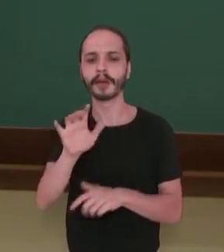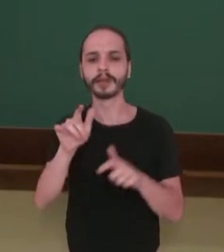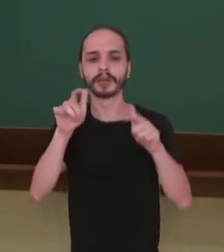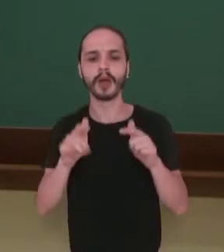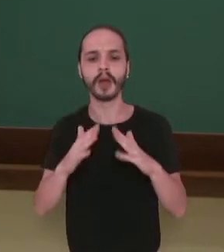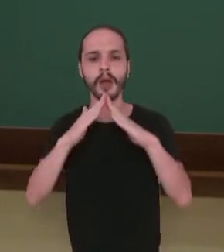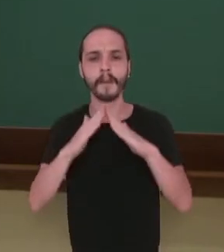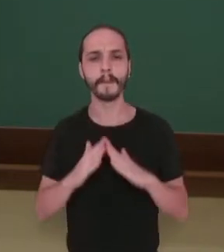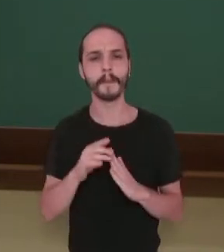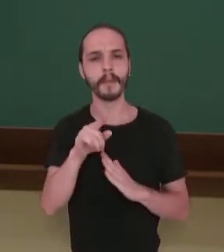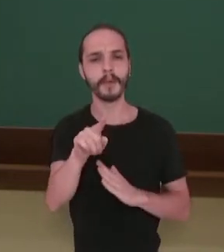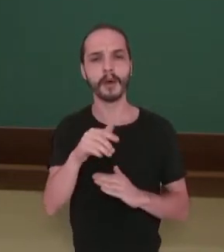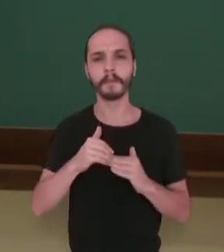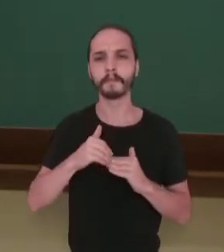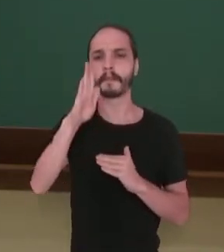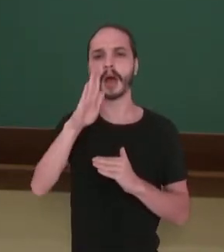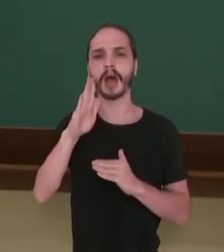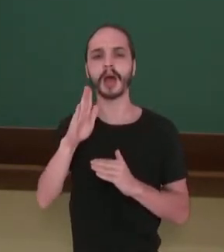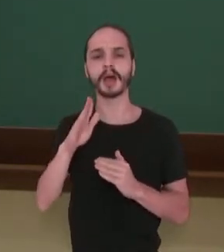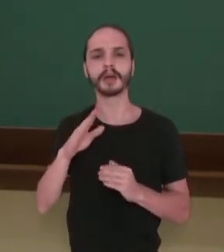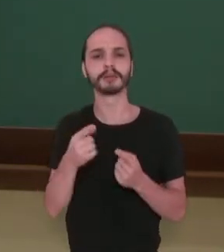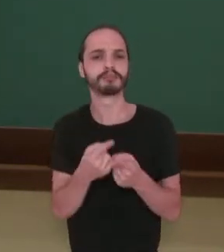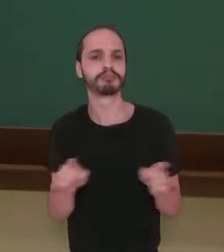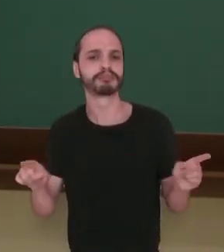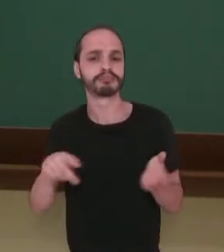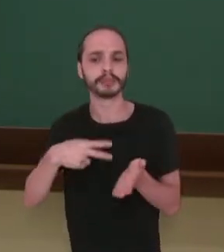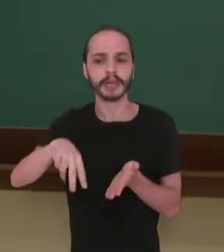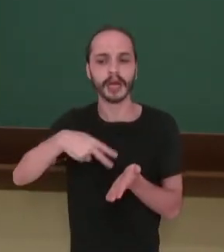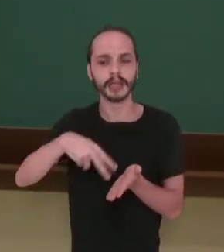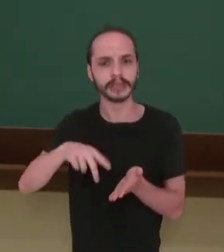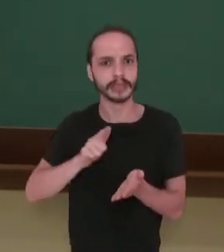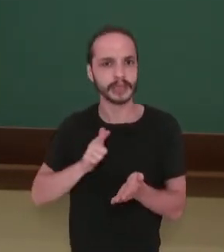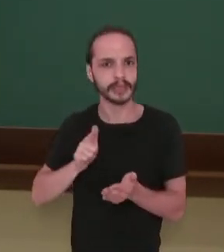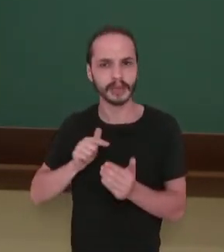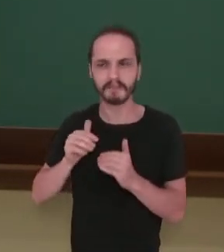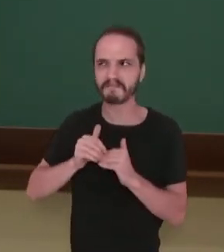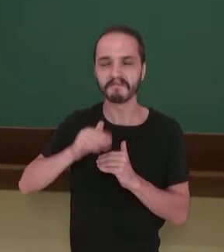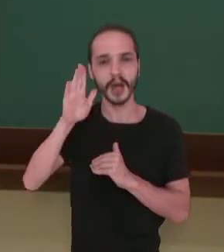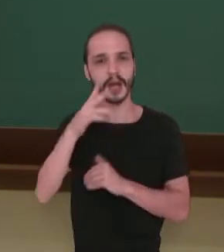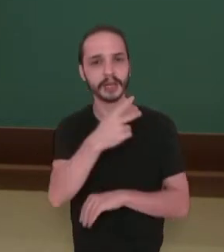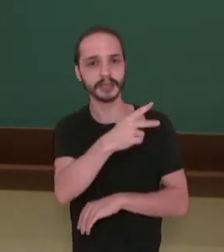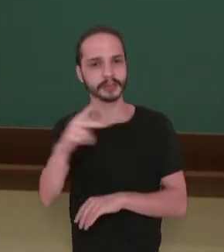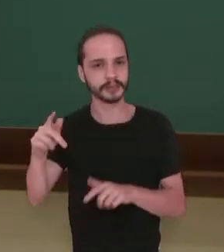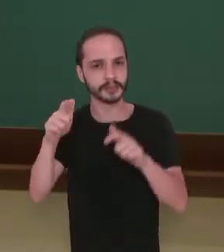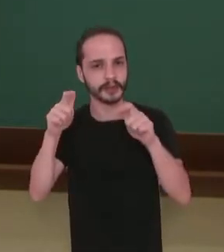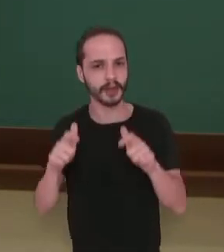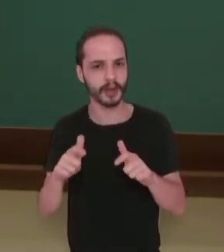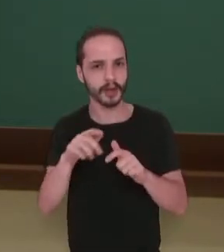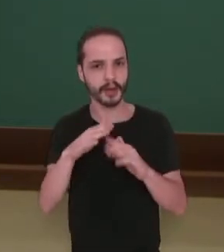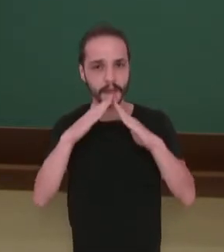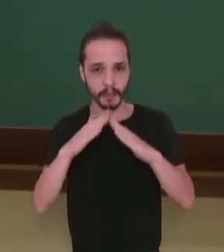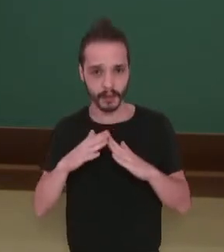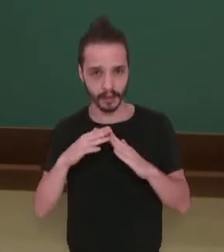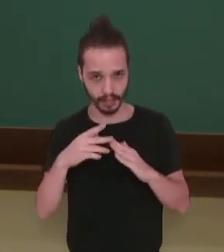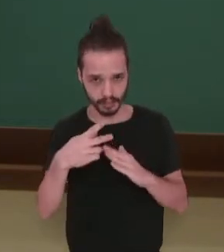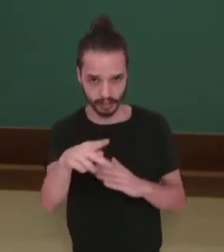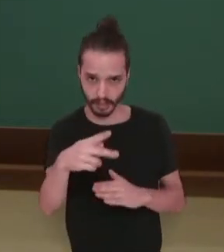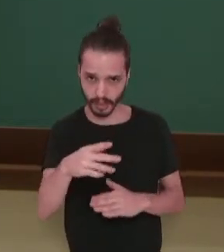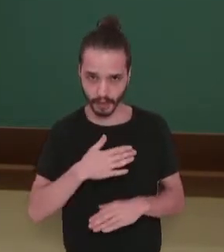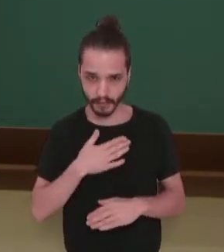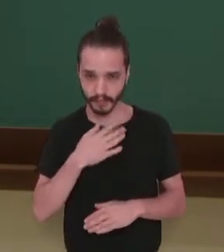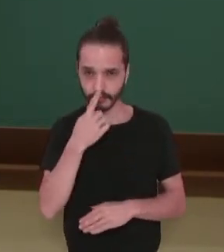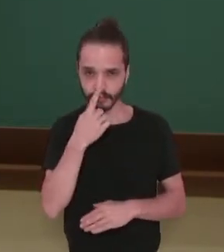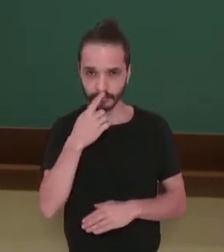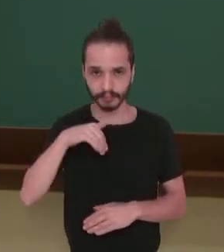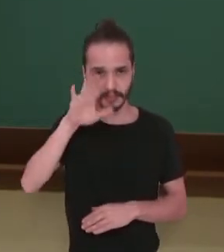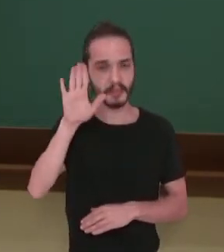dança que predomina? Será que esse estilo de dança que predomina aí na sua região é o seu estilo, é o seu